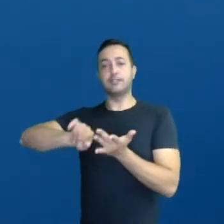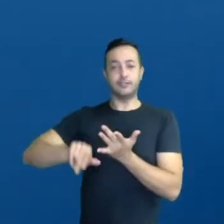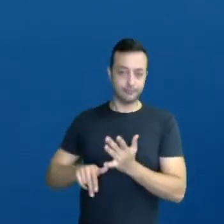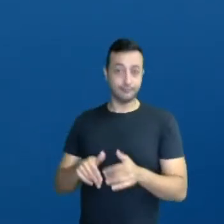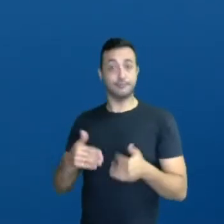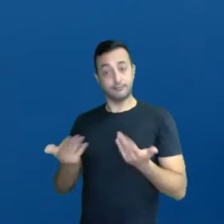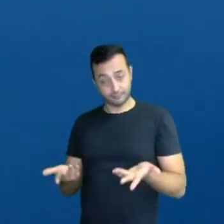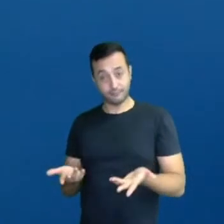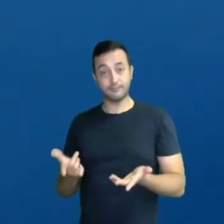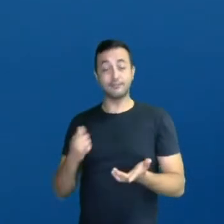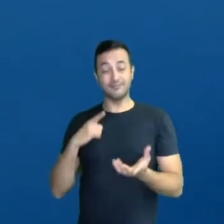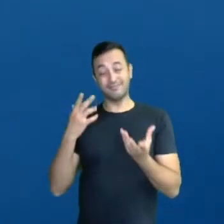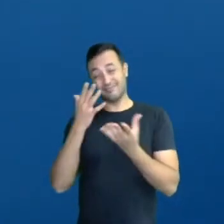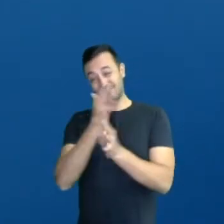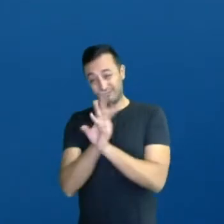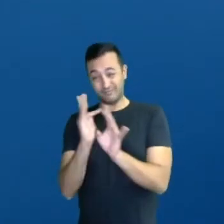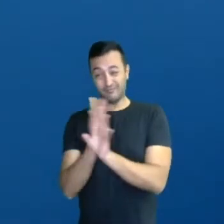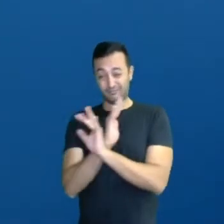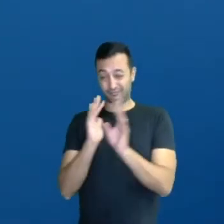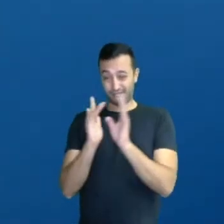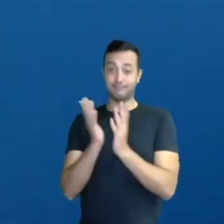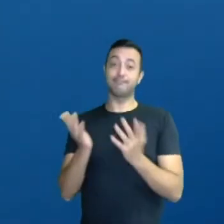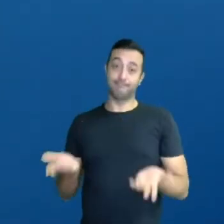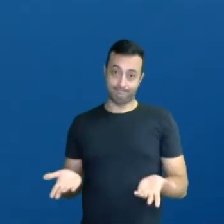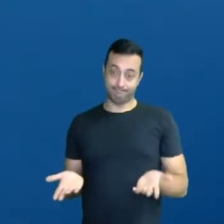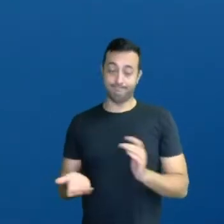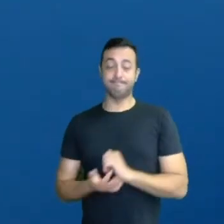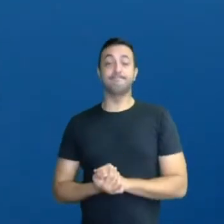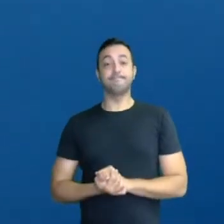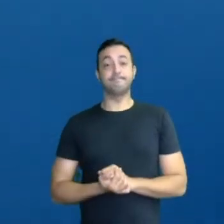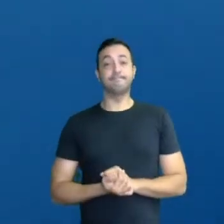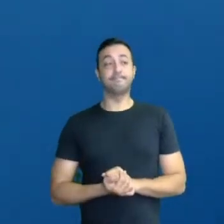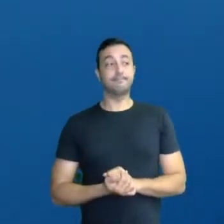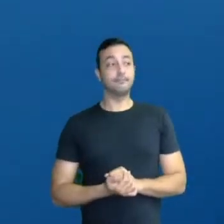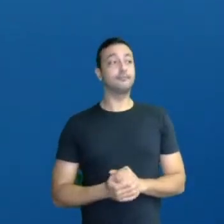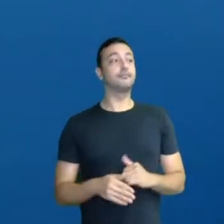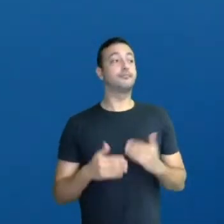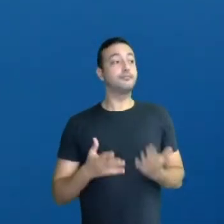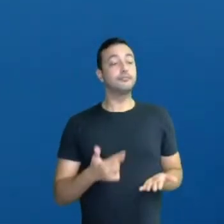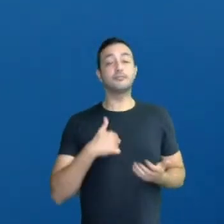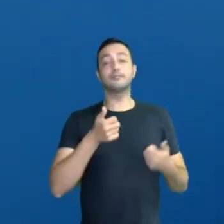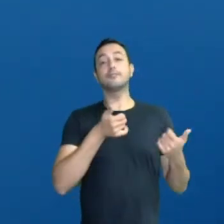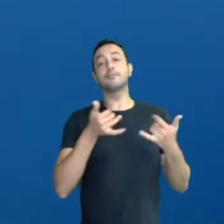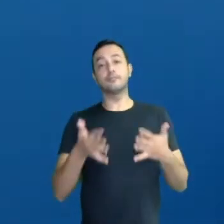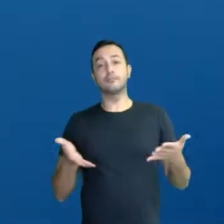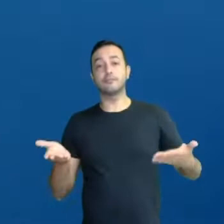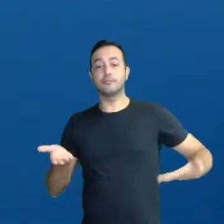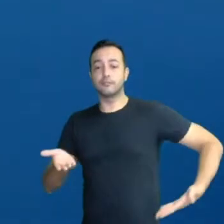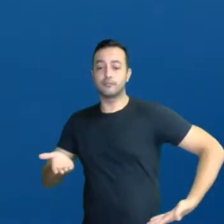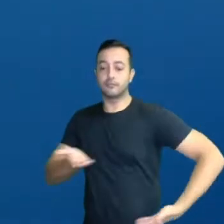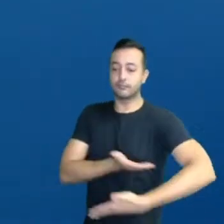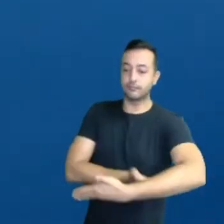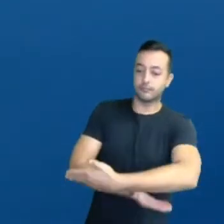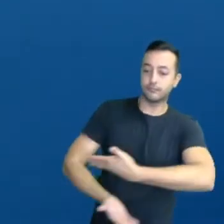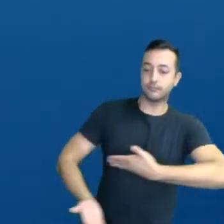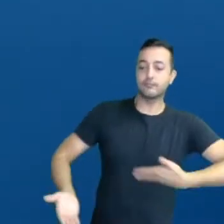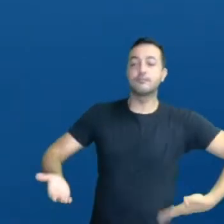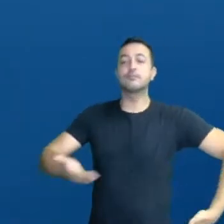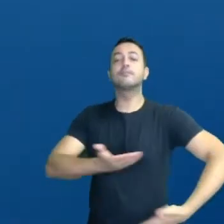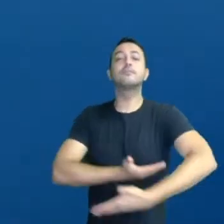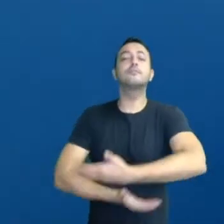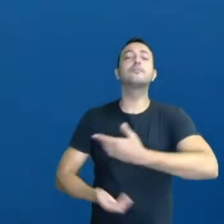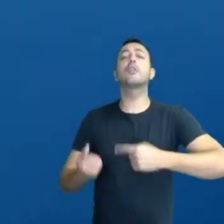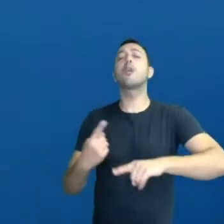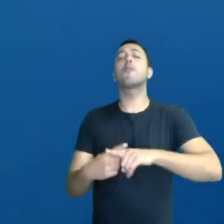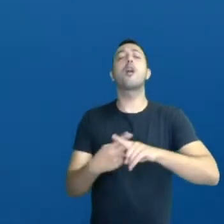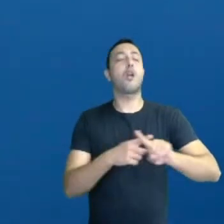seja, tem mais aquele aglomerado, tá bom? Quando eu digo que um depende da outra, é porque assim,